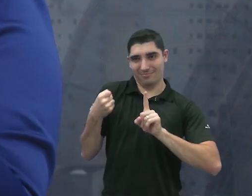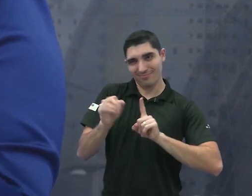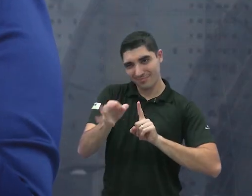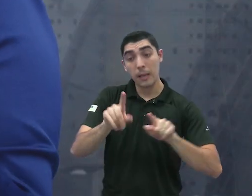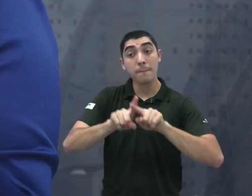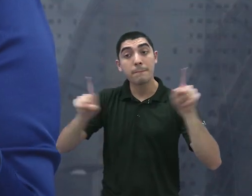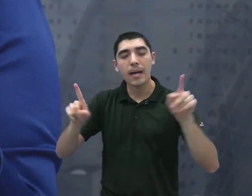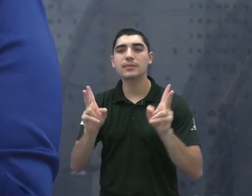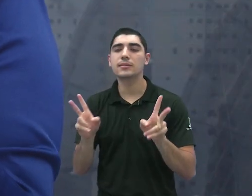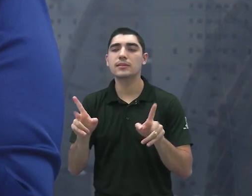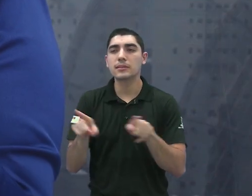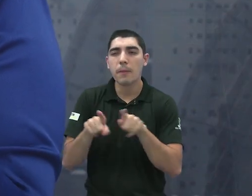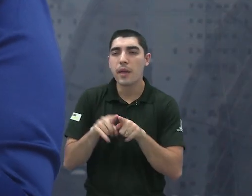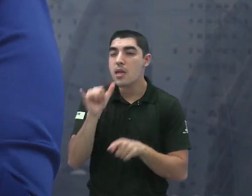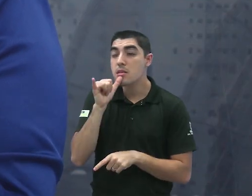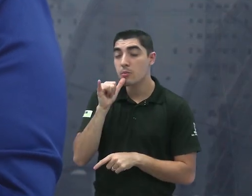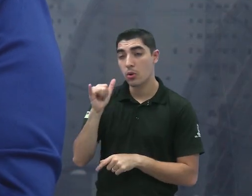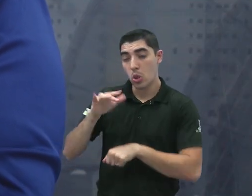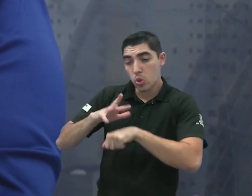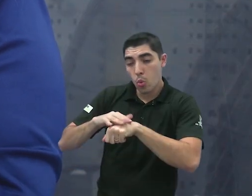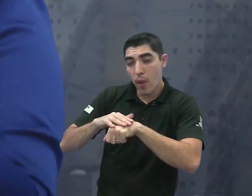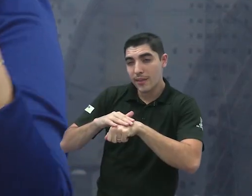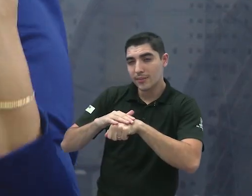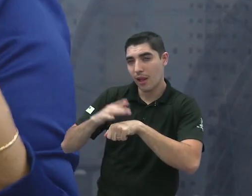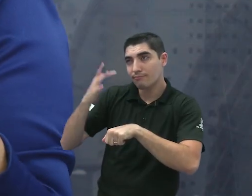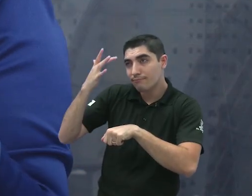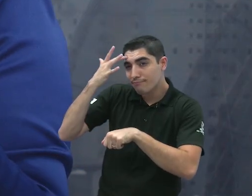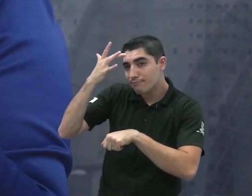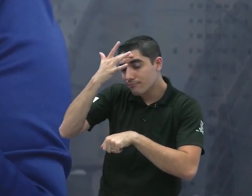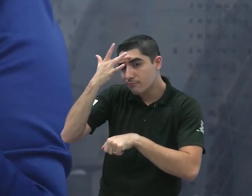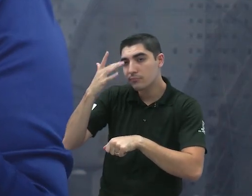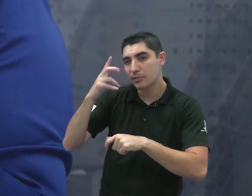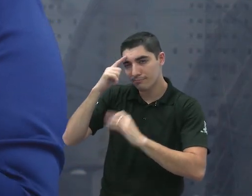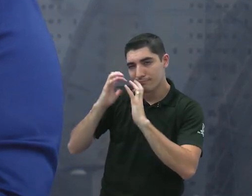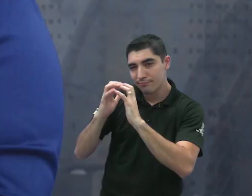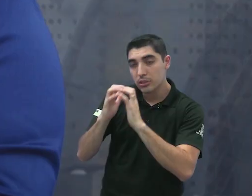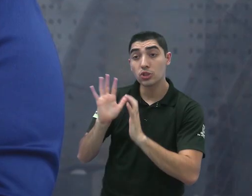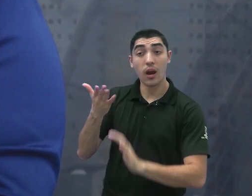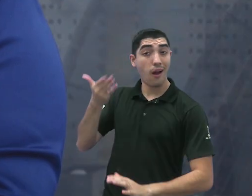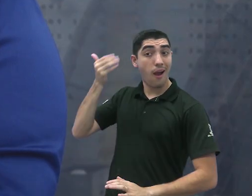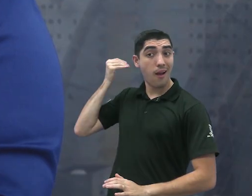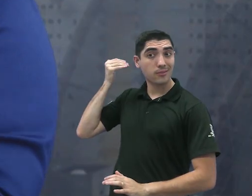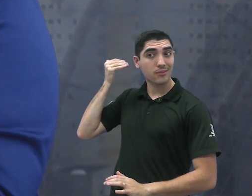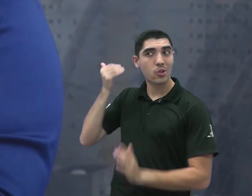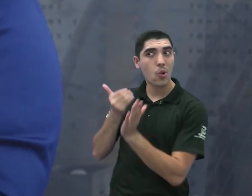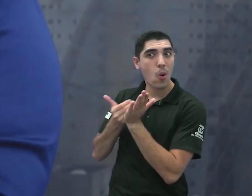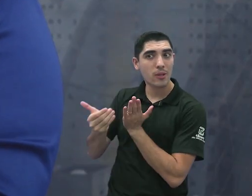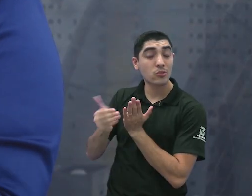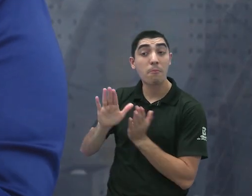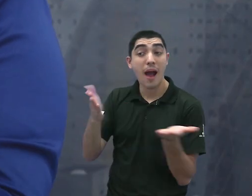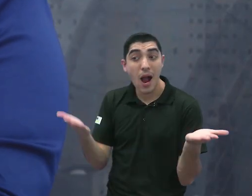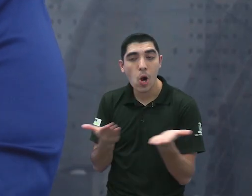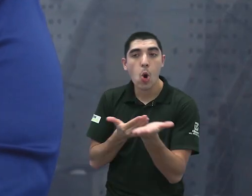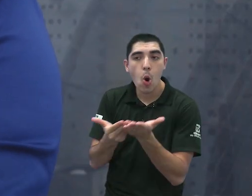da identificação das doenças mentais relacionadas ao trabalho, ela já vinha um pouco antes. O que a gente fez foi dar nome, né,